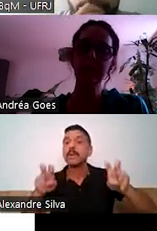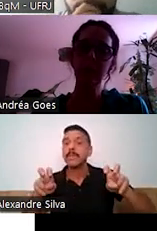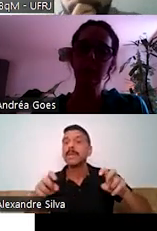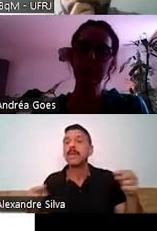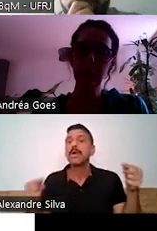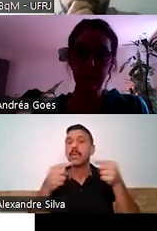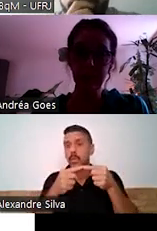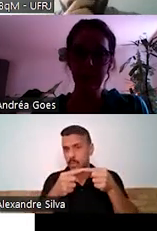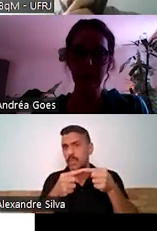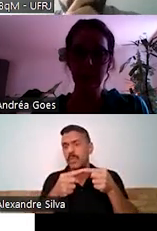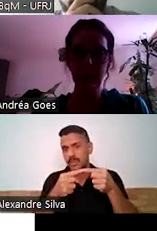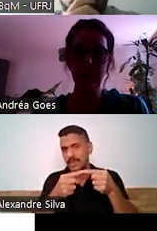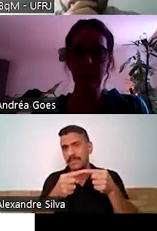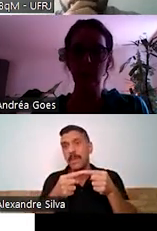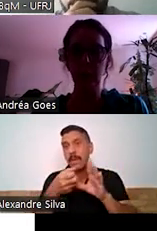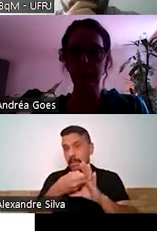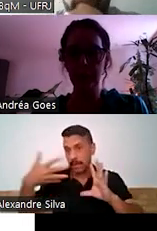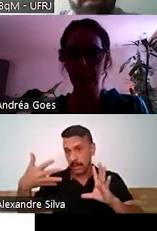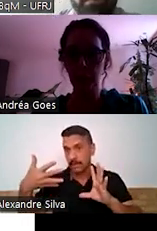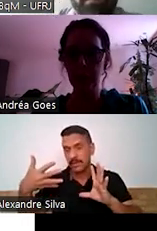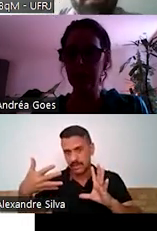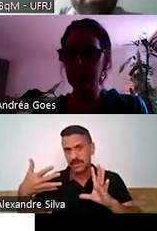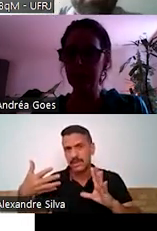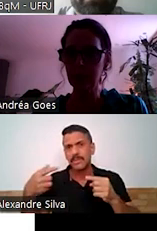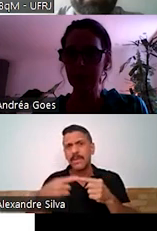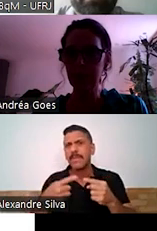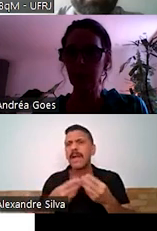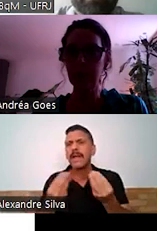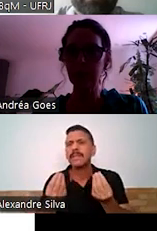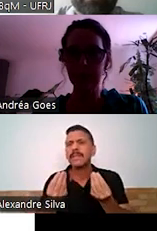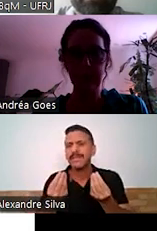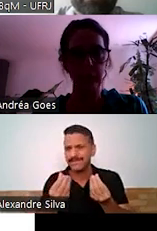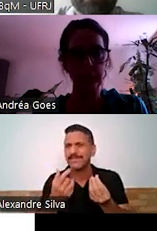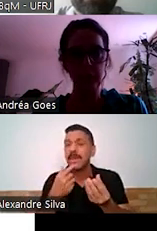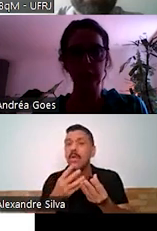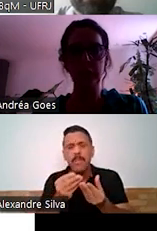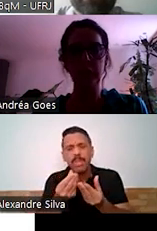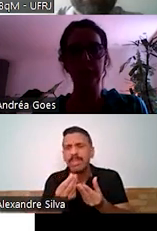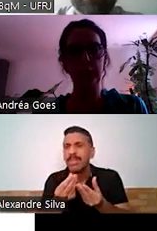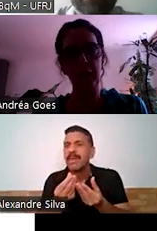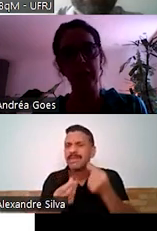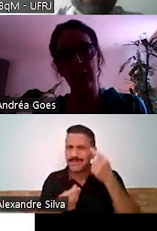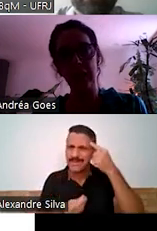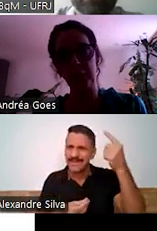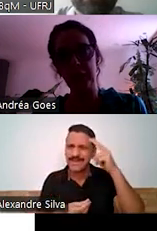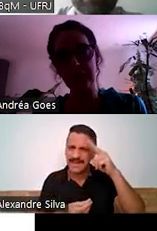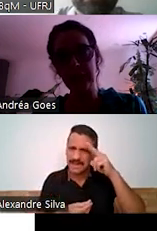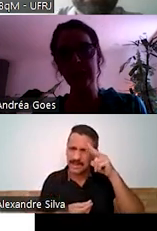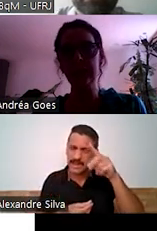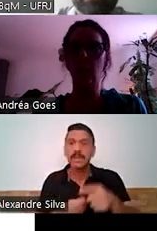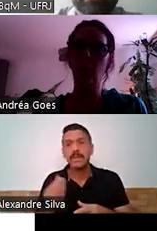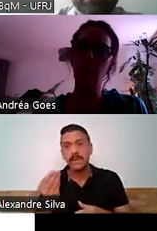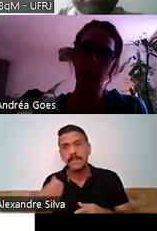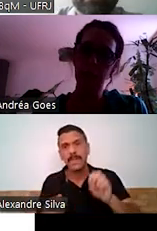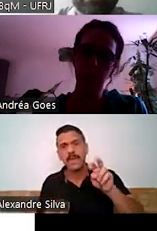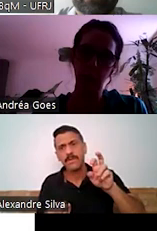relacionado, quer dizer, uma das características que ele trabalhou foi a textura das ervilhas. Vocês se lembram disso? Então, a gente tem ervilha